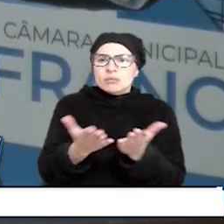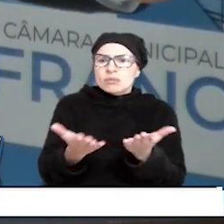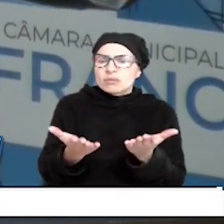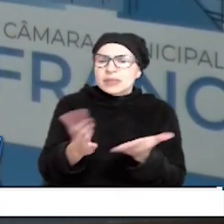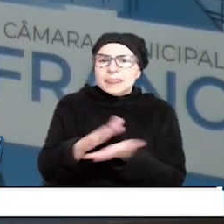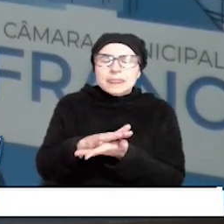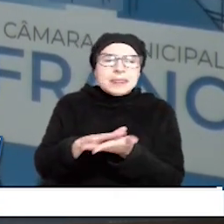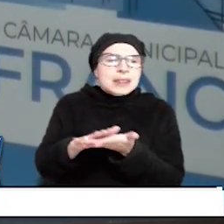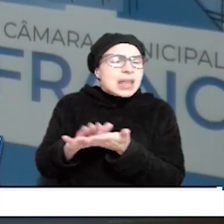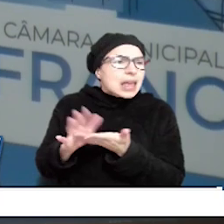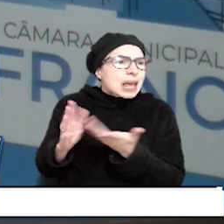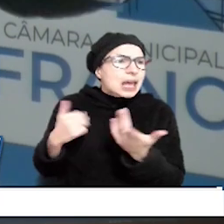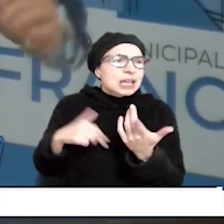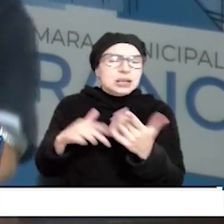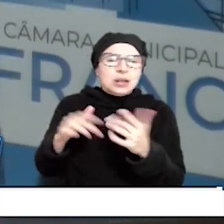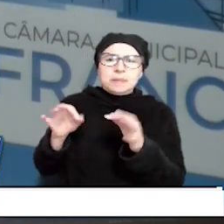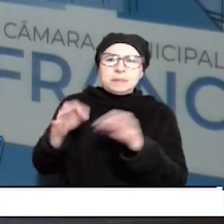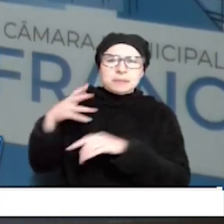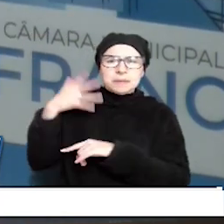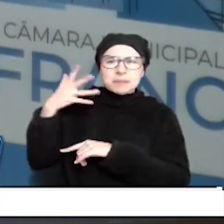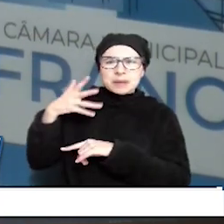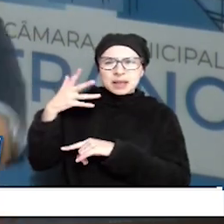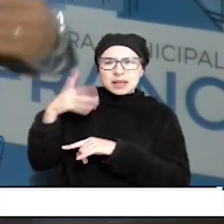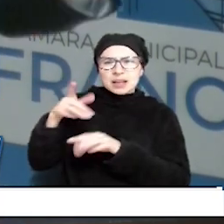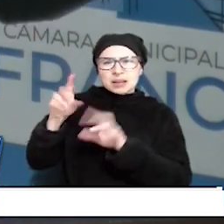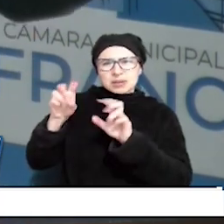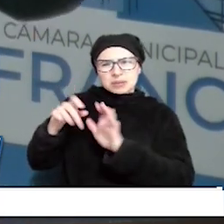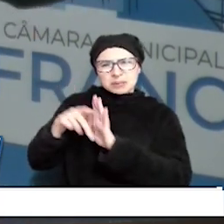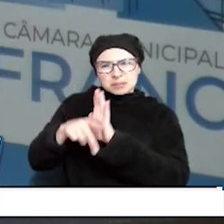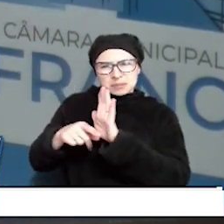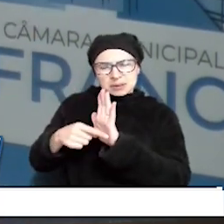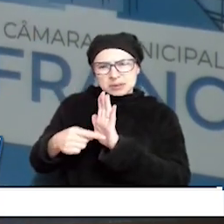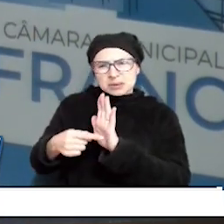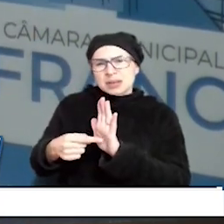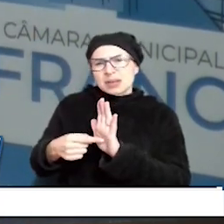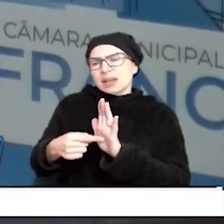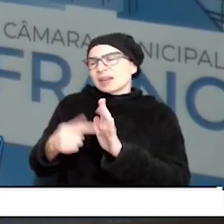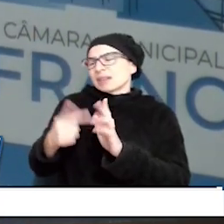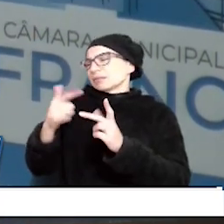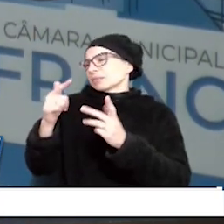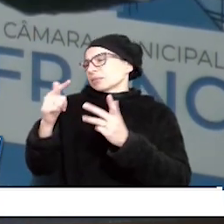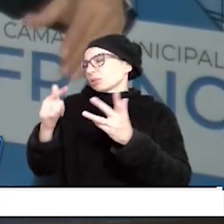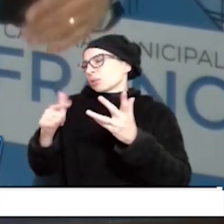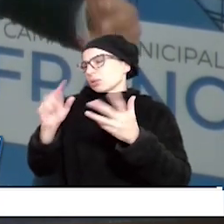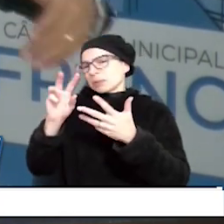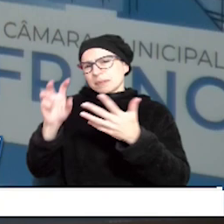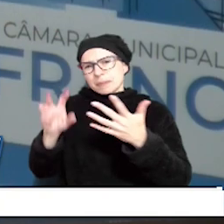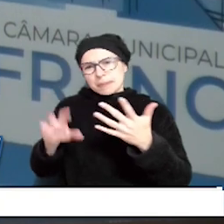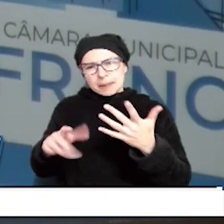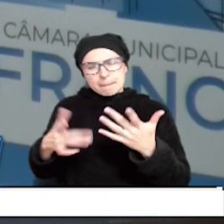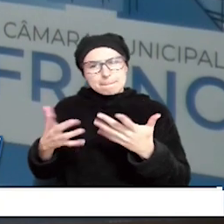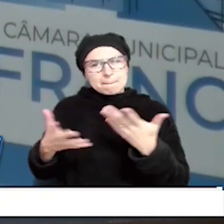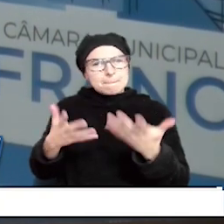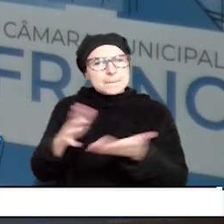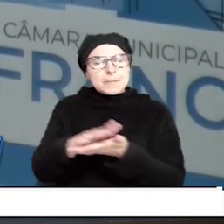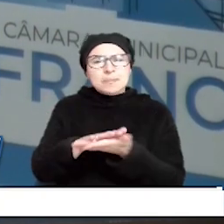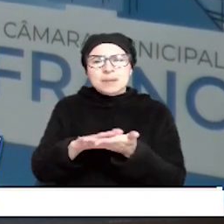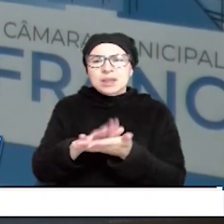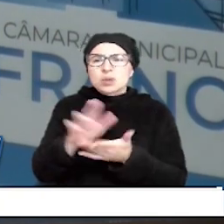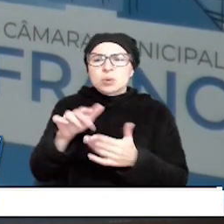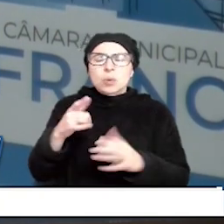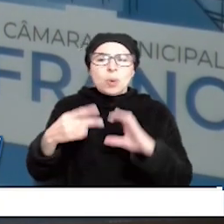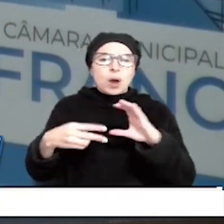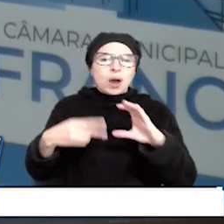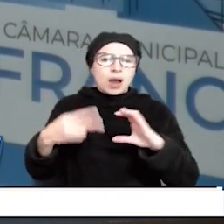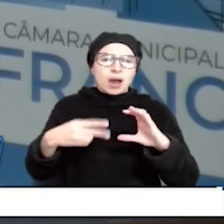que nós falamos aqui daquele projeto e reprovamos por outras questões, outros fatores. Ninguém aqui da Câmara